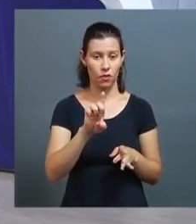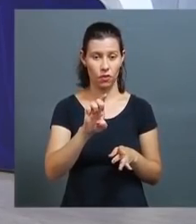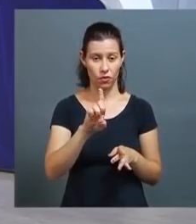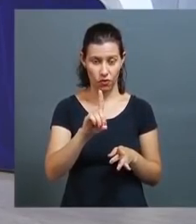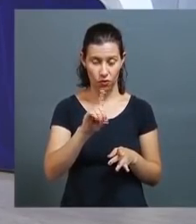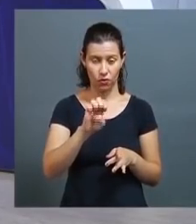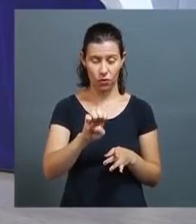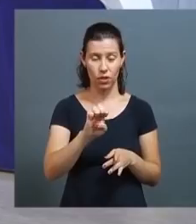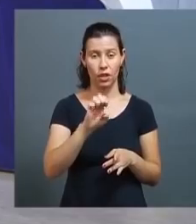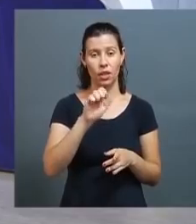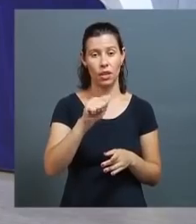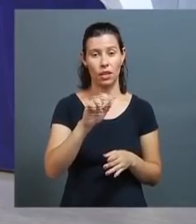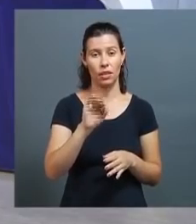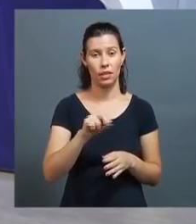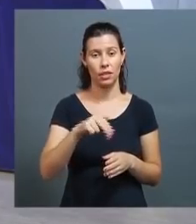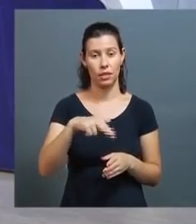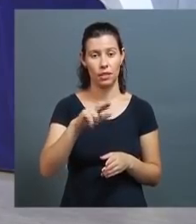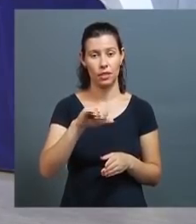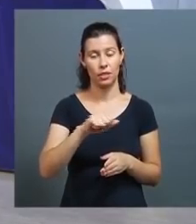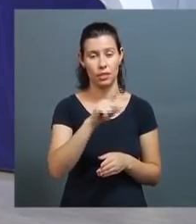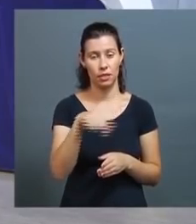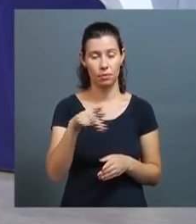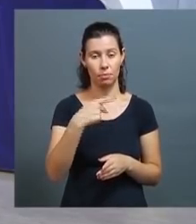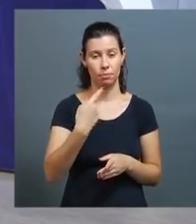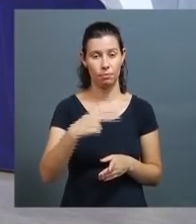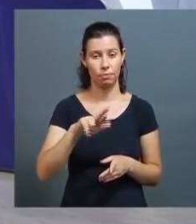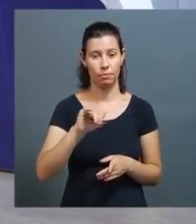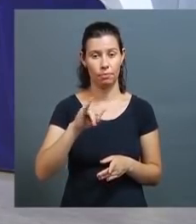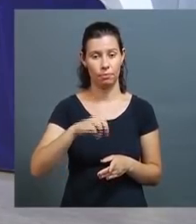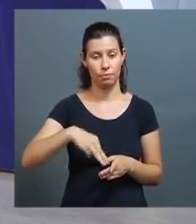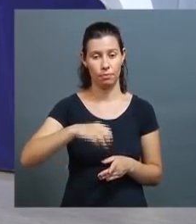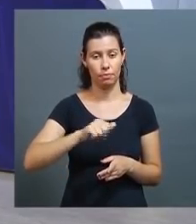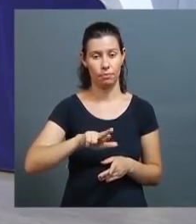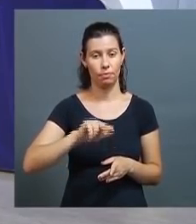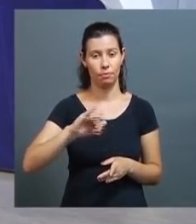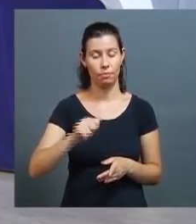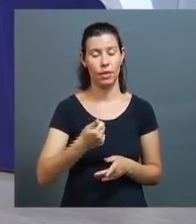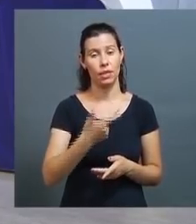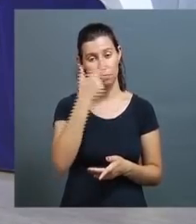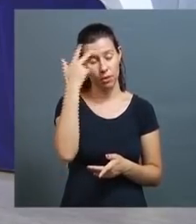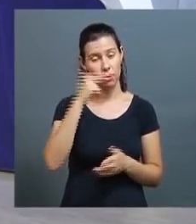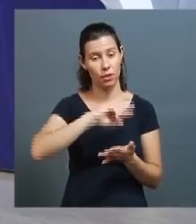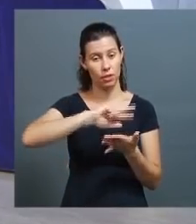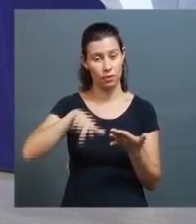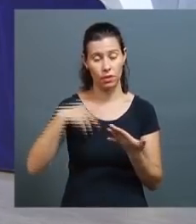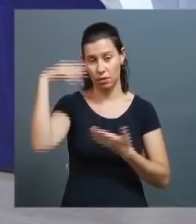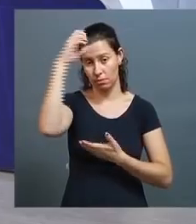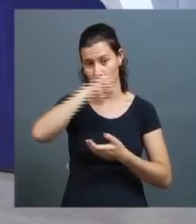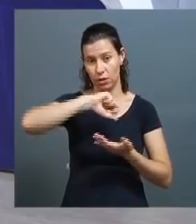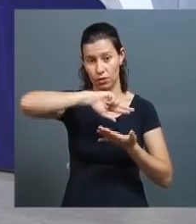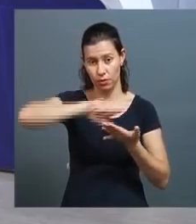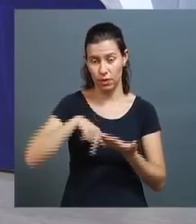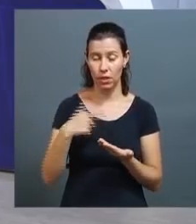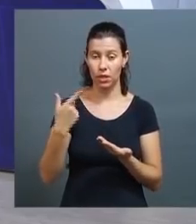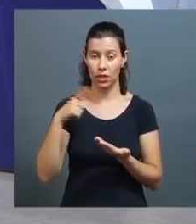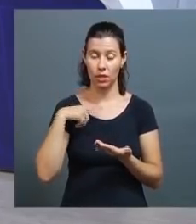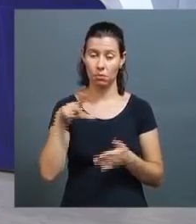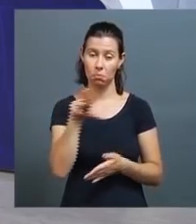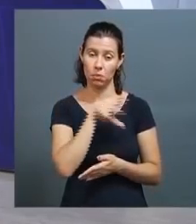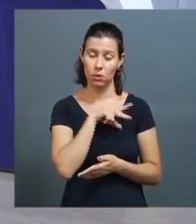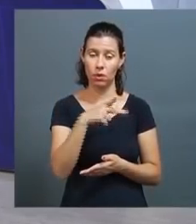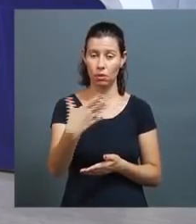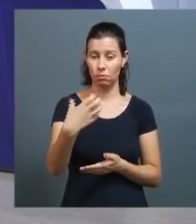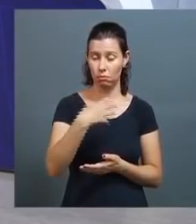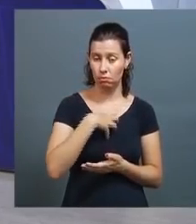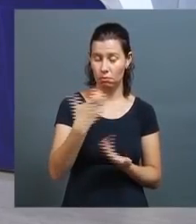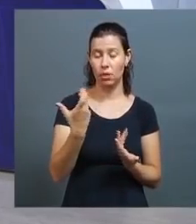é. As pessoas são diferentes, elas aprendem de maneira diferente e existem particularidades, tanto emocionais, sociais, quanto